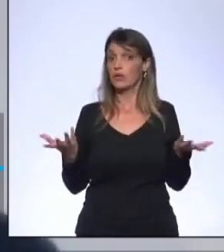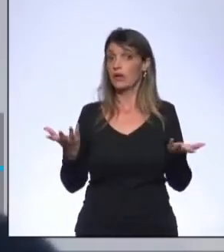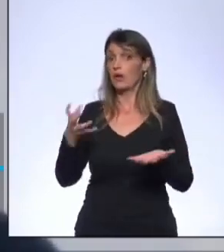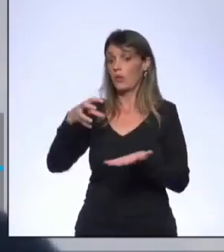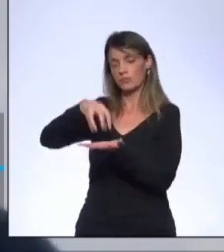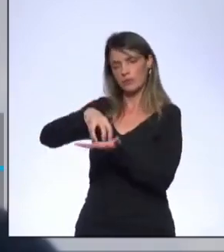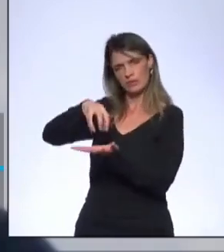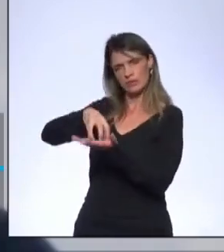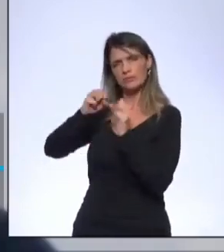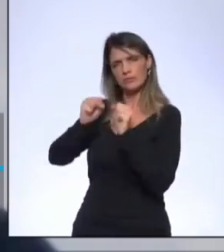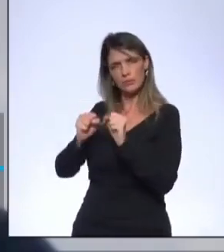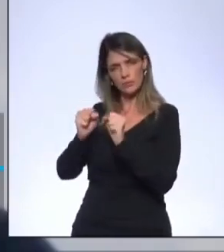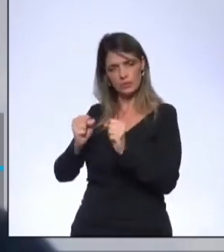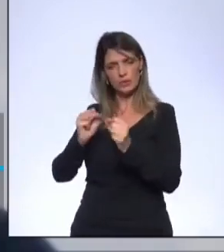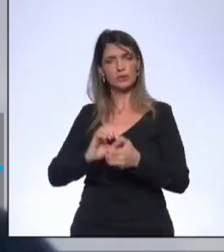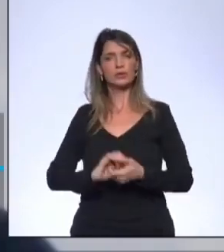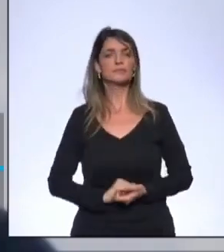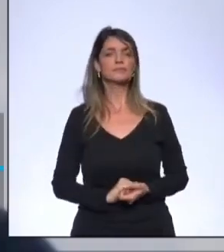né? Porque o